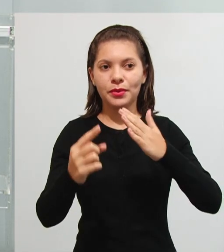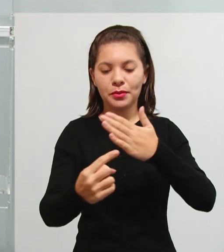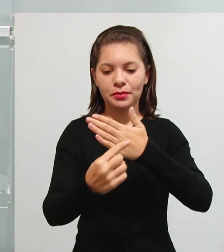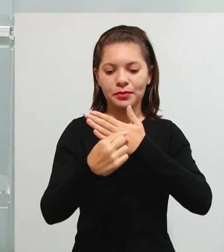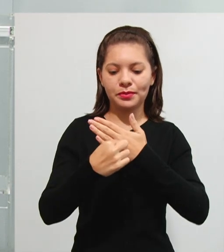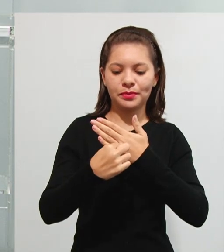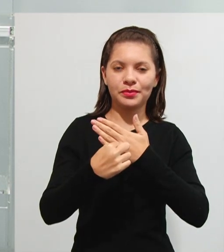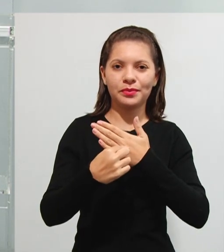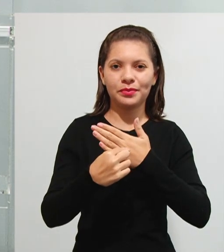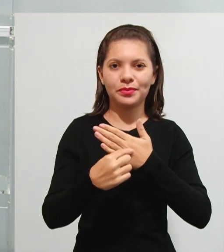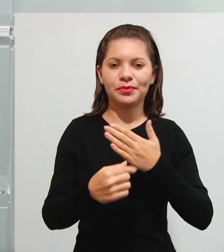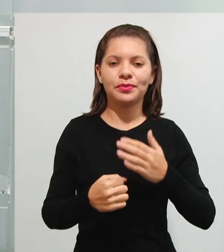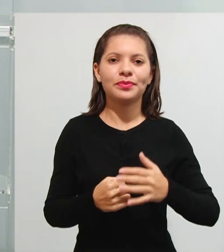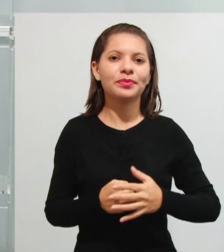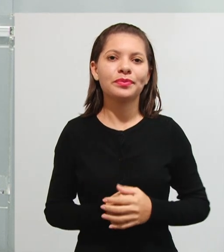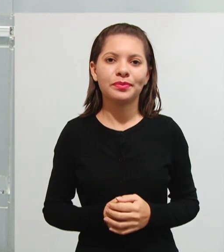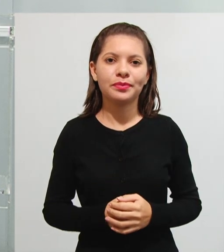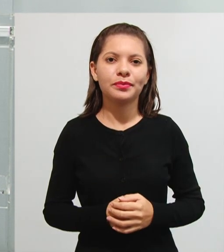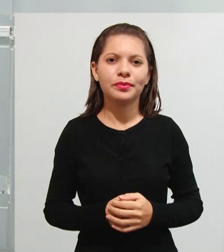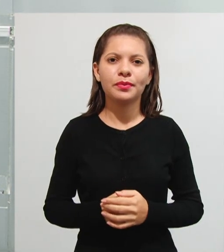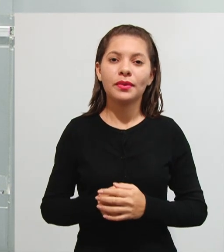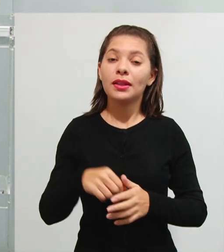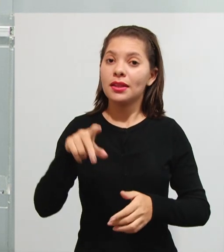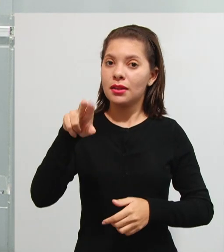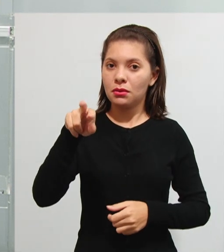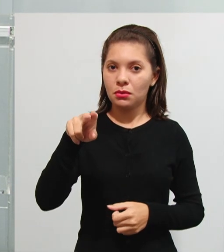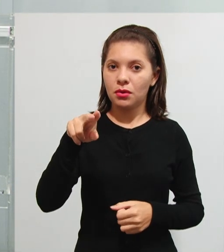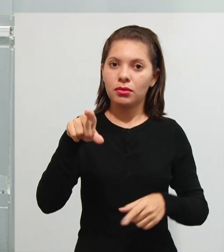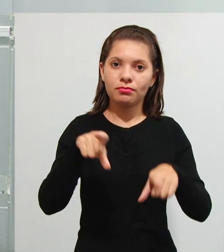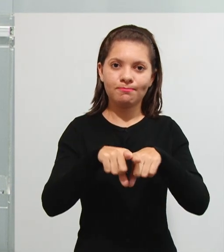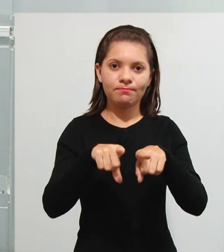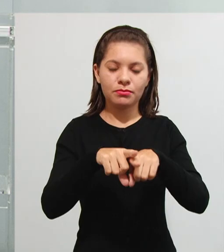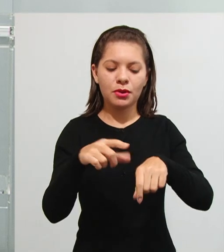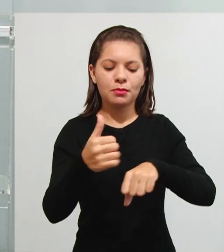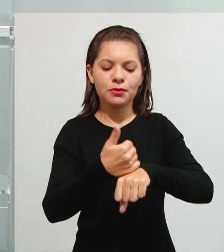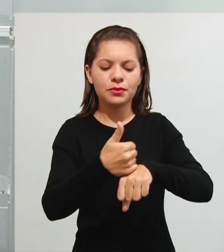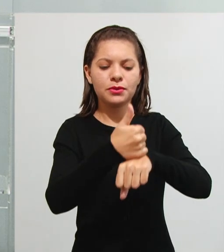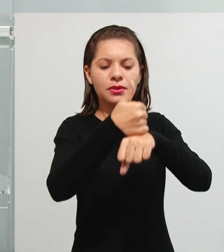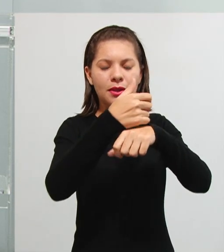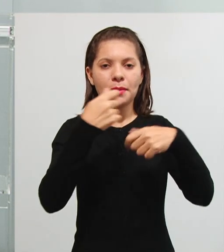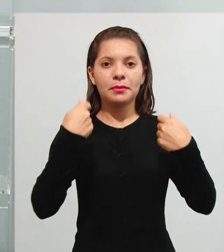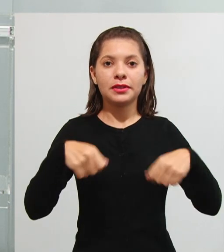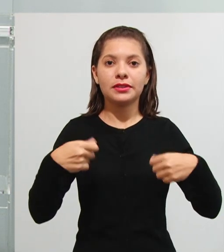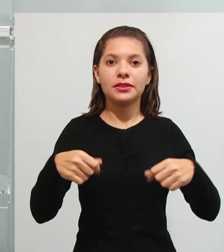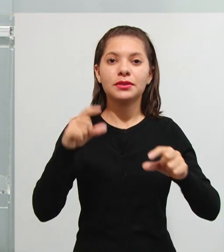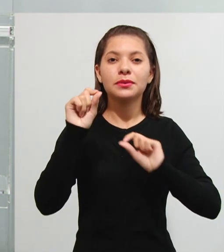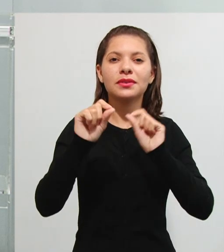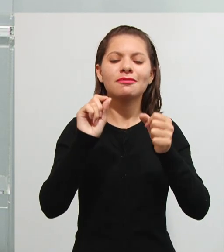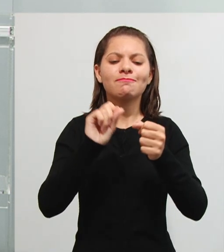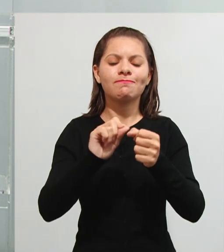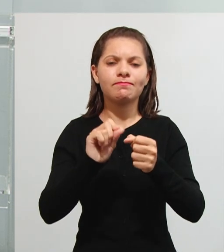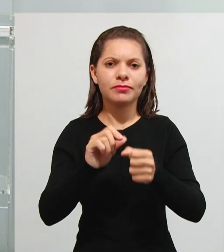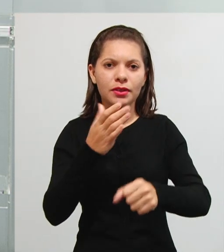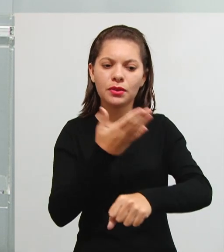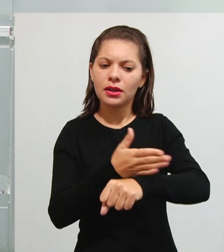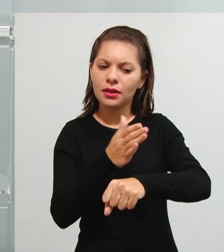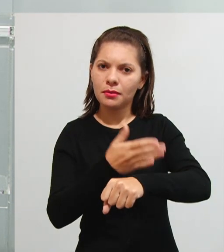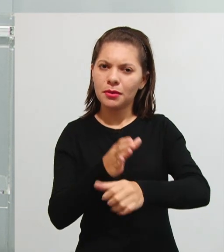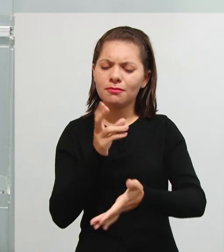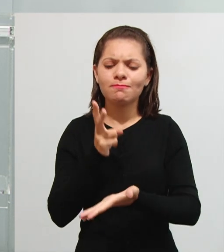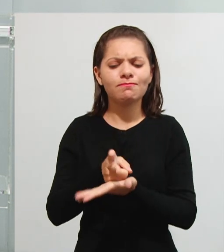né naquele esporte do mesmo jeito o profissional ele precisa fazer o seu treinamento continuar